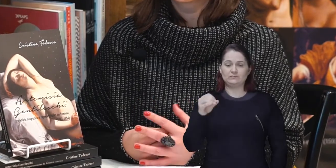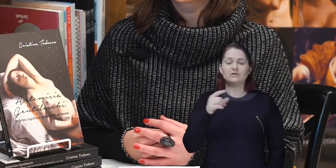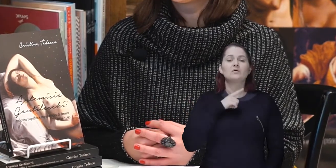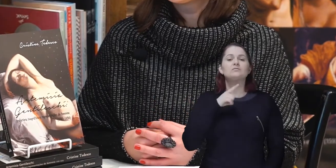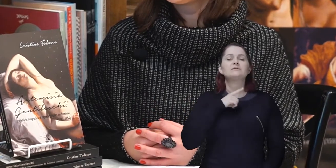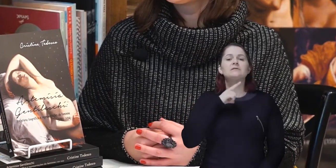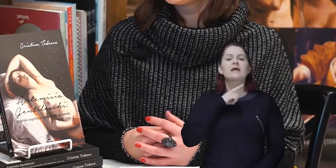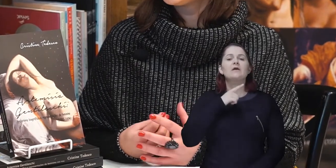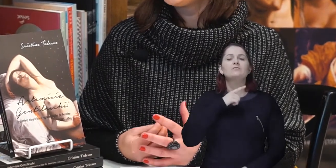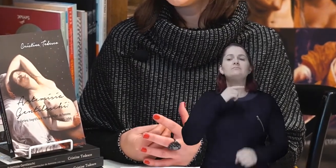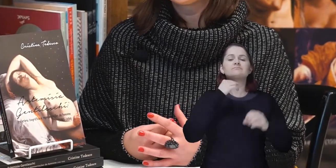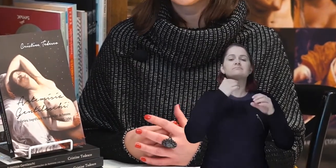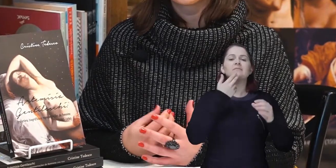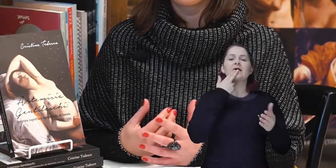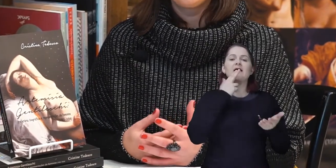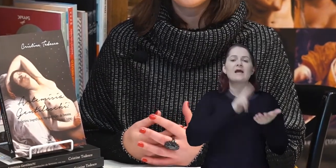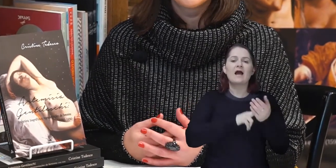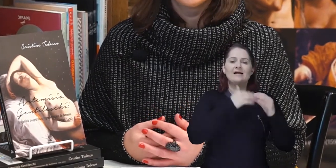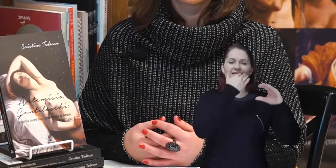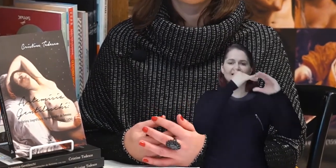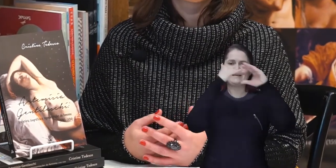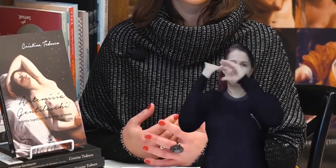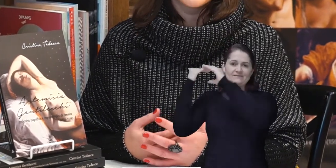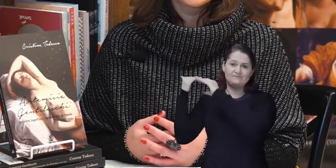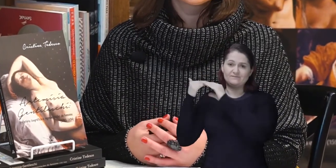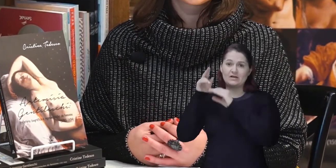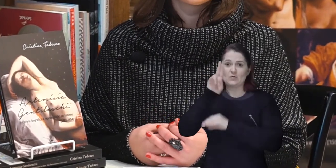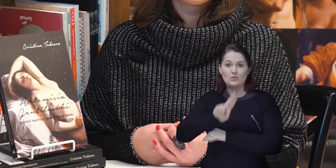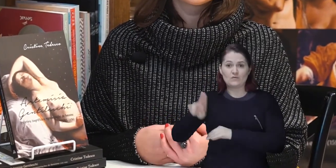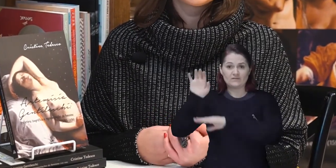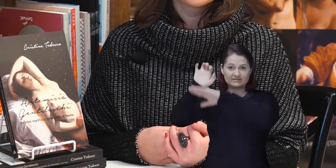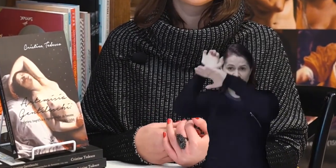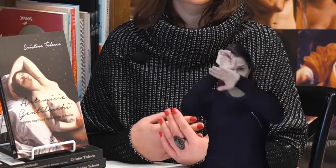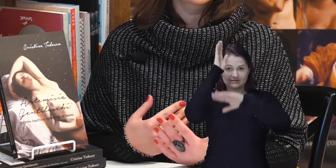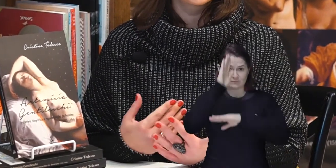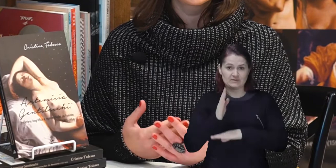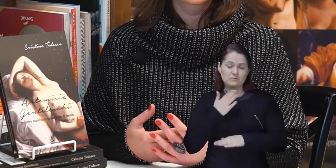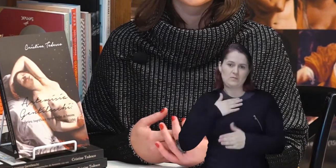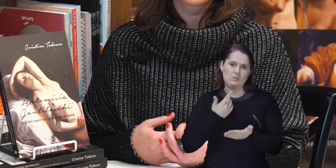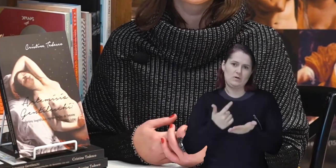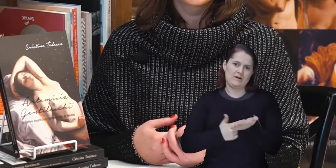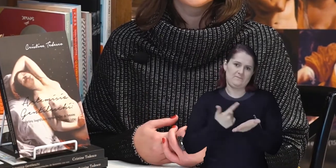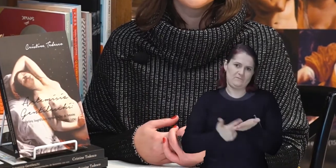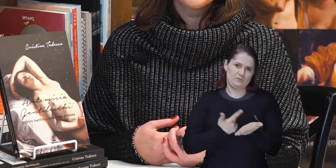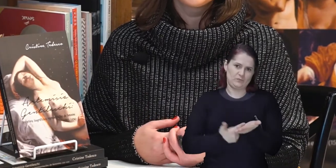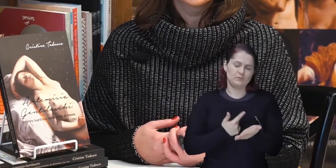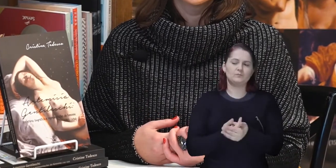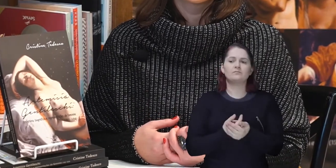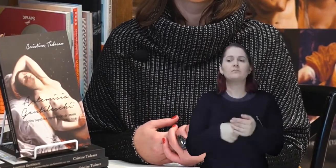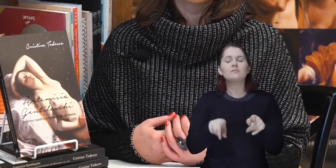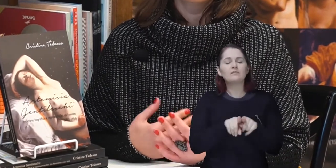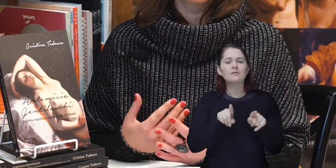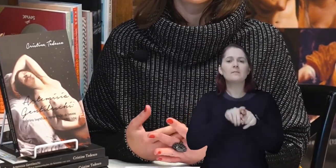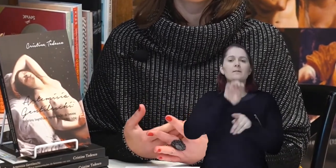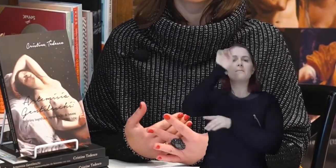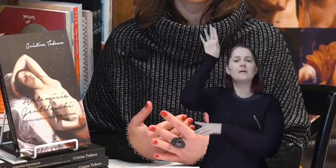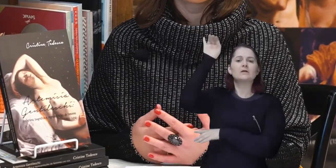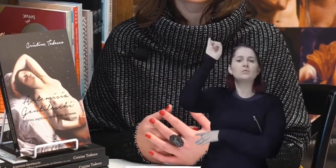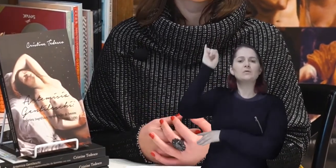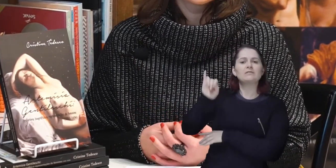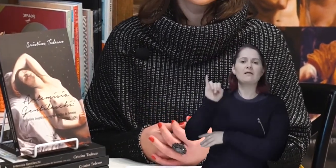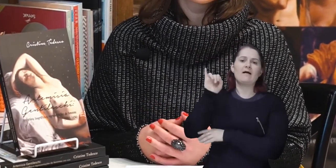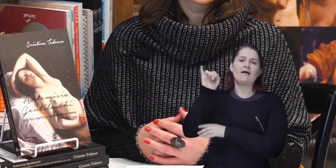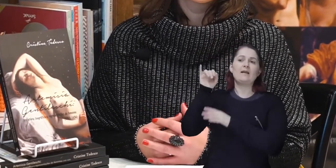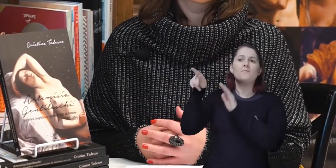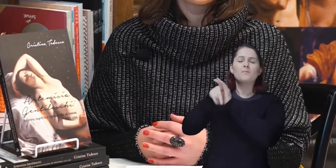ajuda a democratizar esse conhecimento, é o envio de exemplares para universidades de todos os estados do Brasil e também